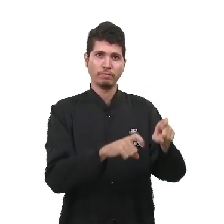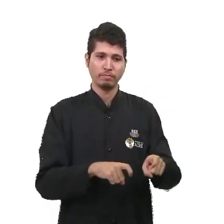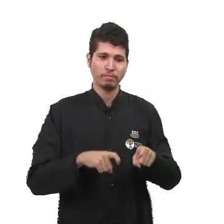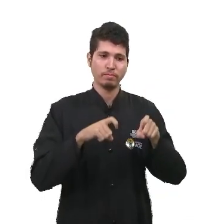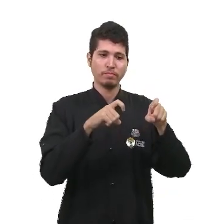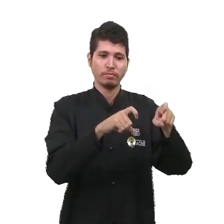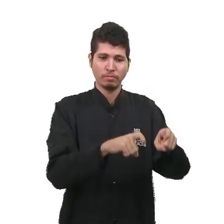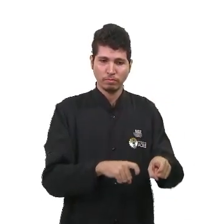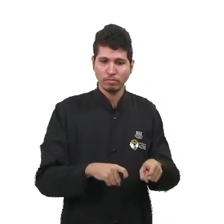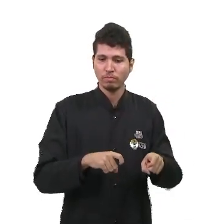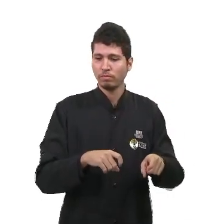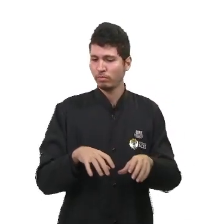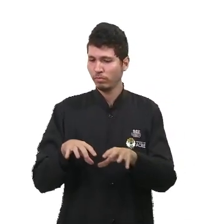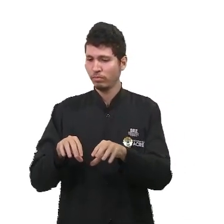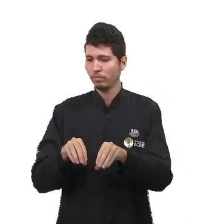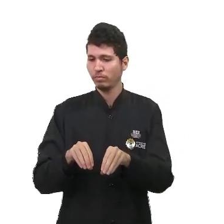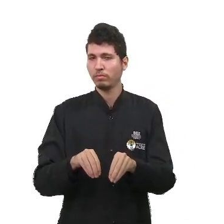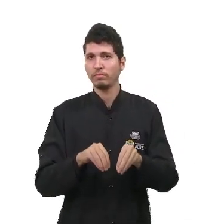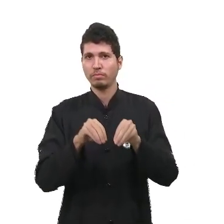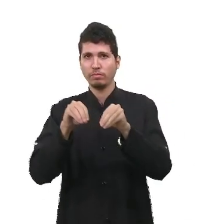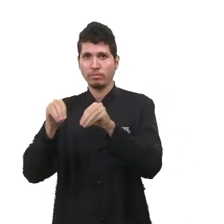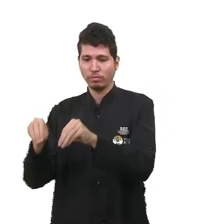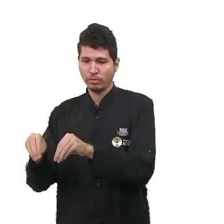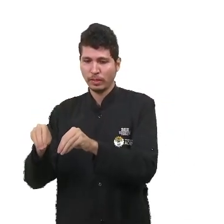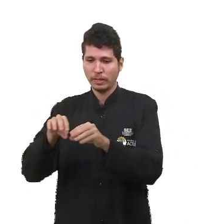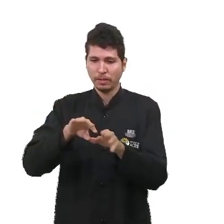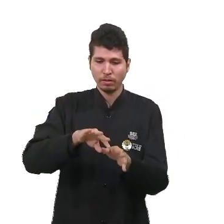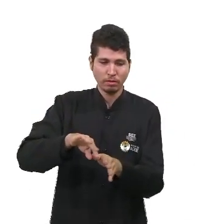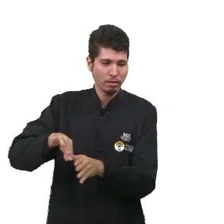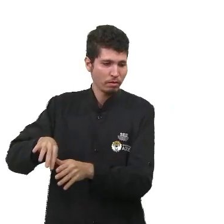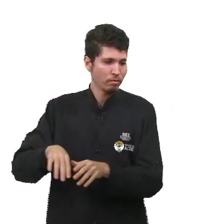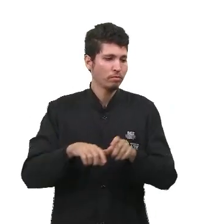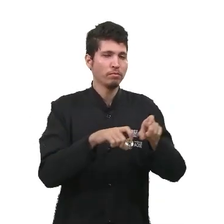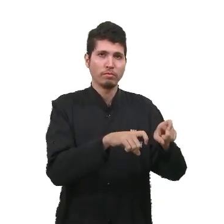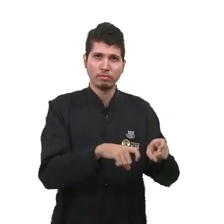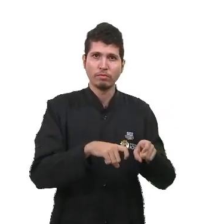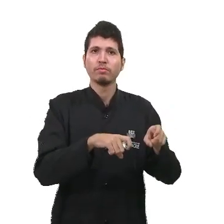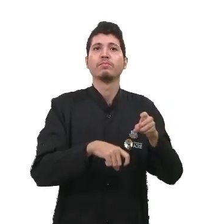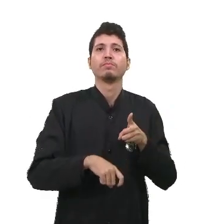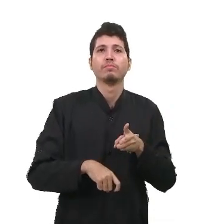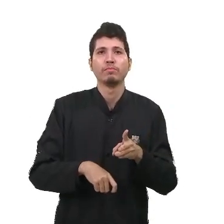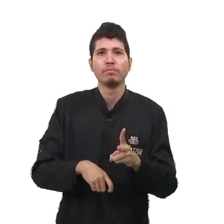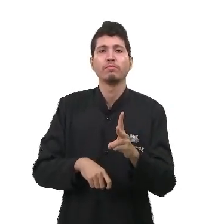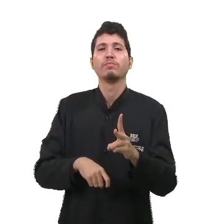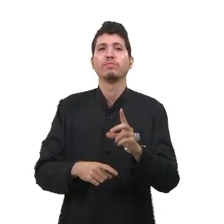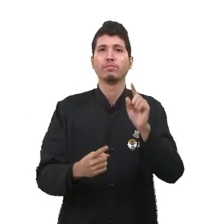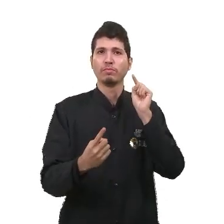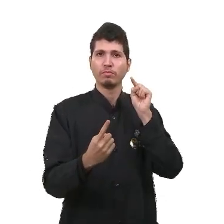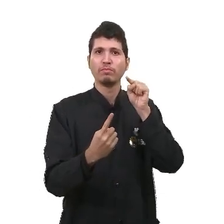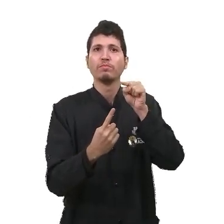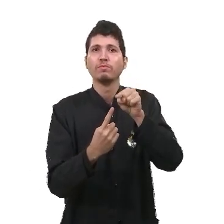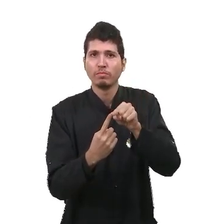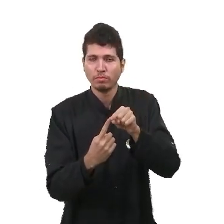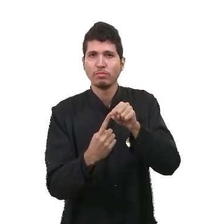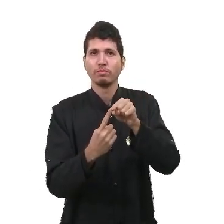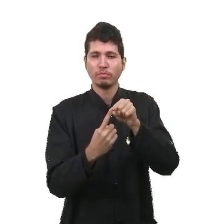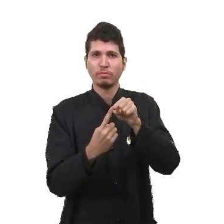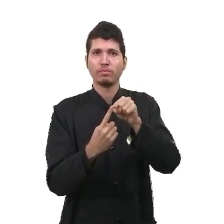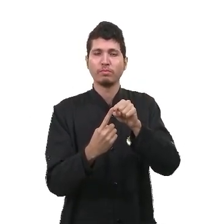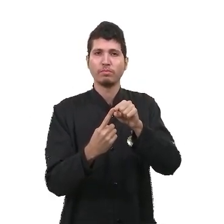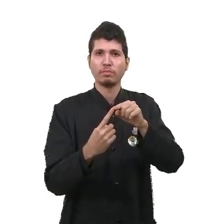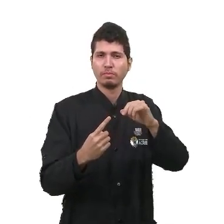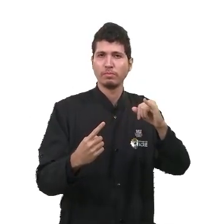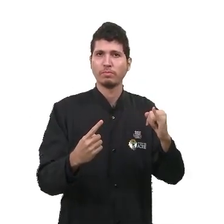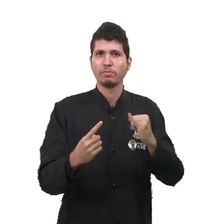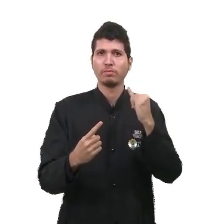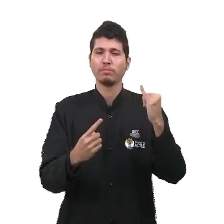homens passaram e deixaram de ser nômades, o objetivo também do trabalho continuava sendo